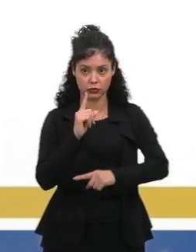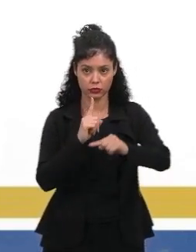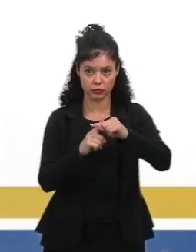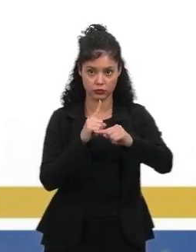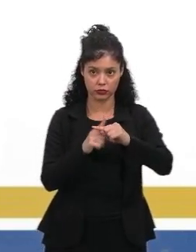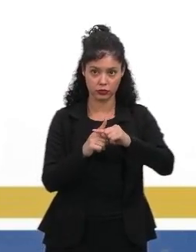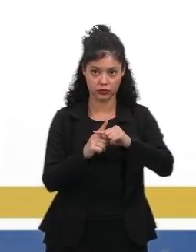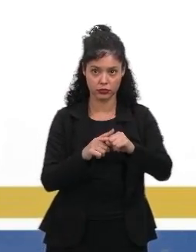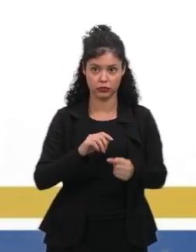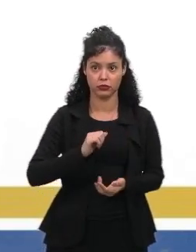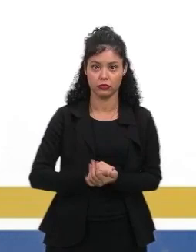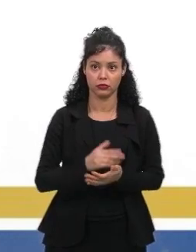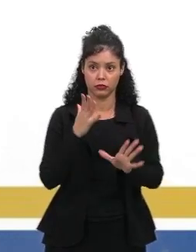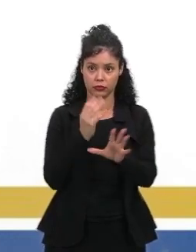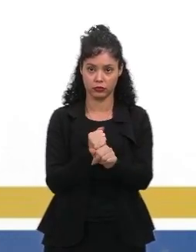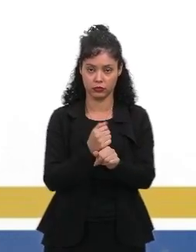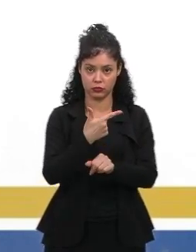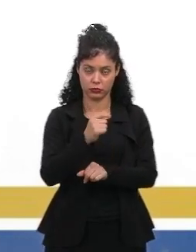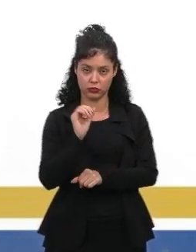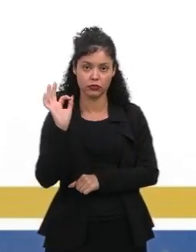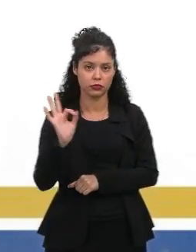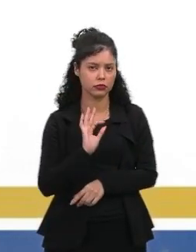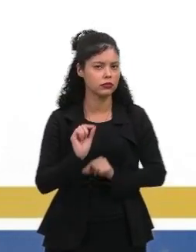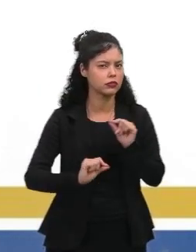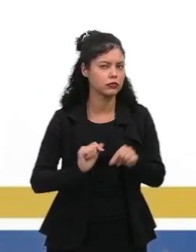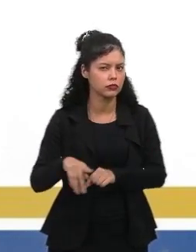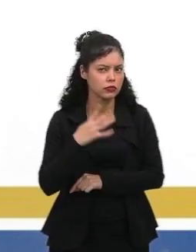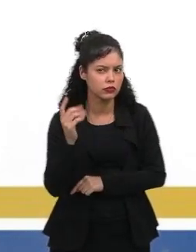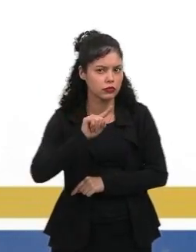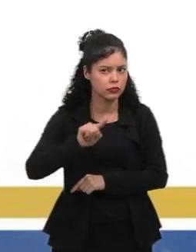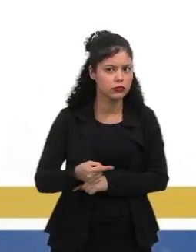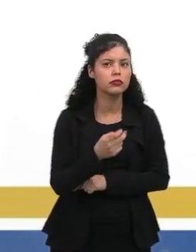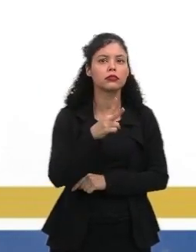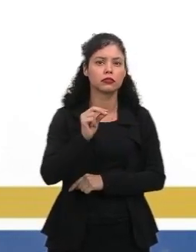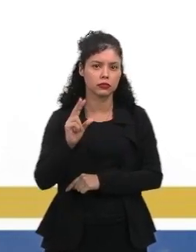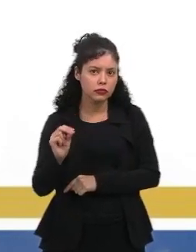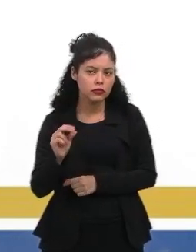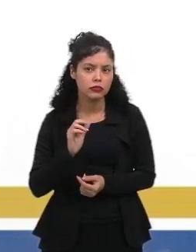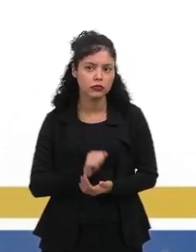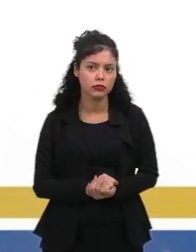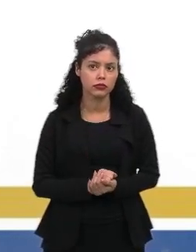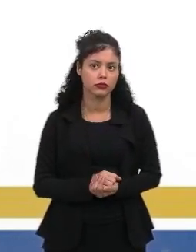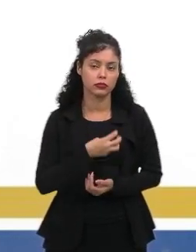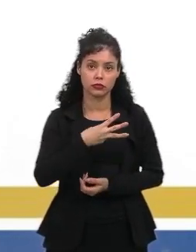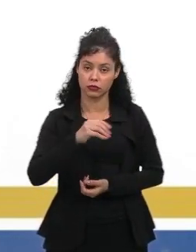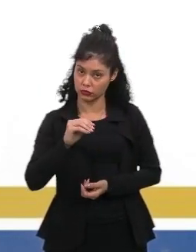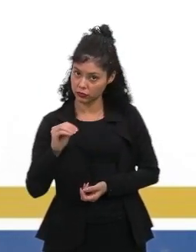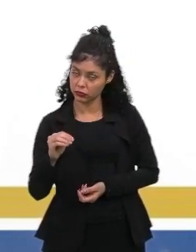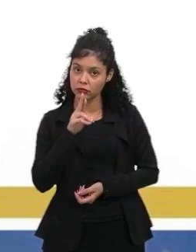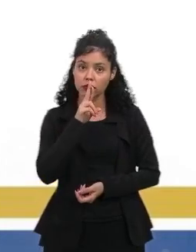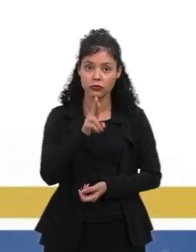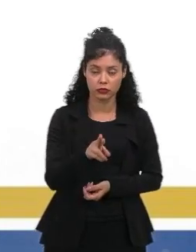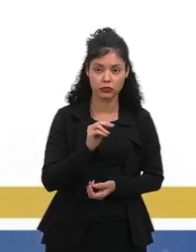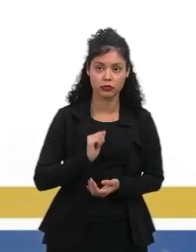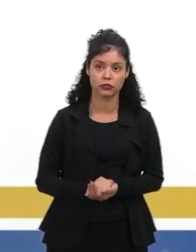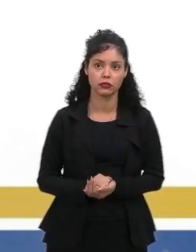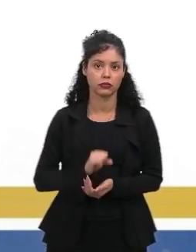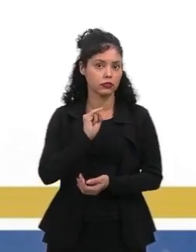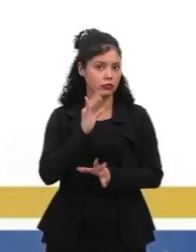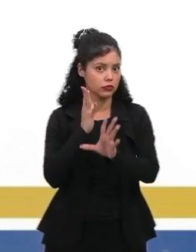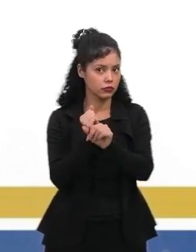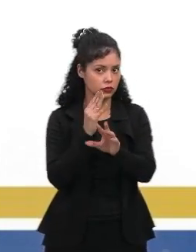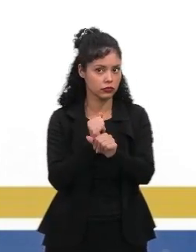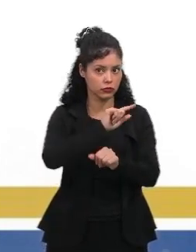vai ser adicionado 20%, quanto que é 20% de 1.500? 20% de 1.500 é R$ 300. Dessa maneira, se você